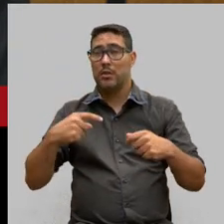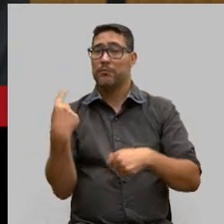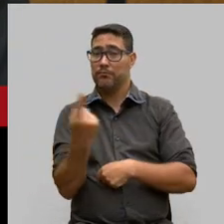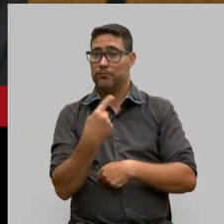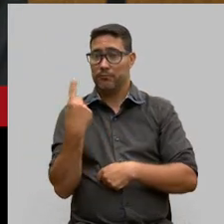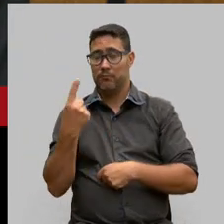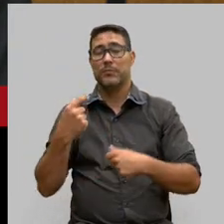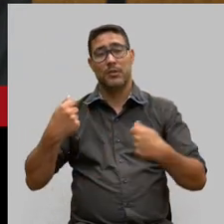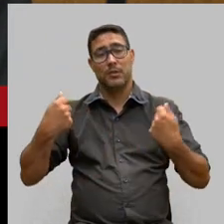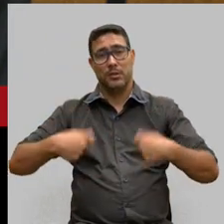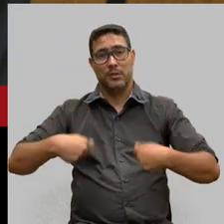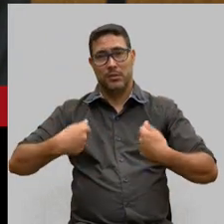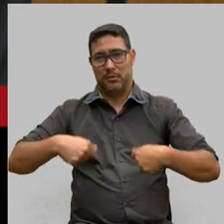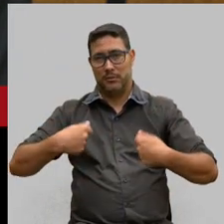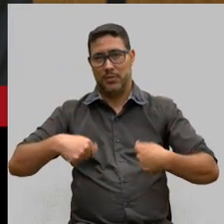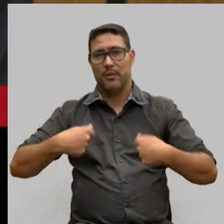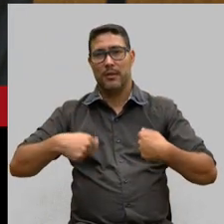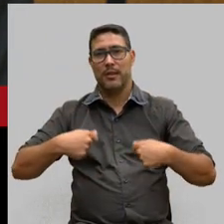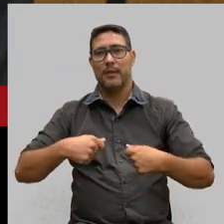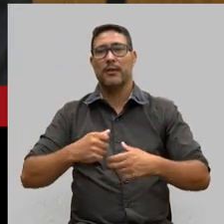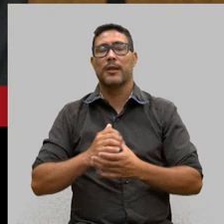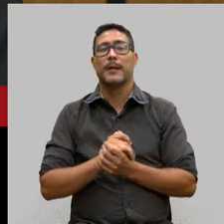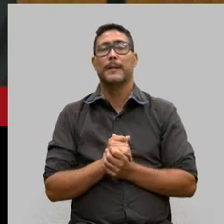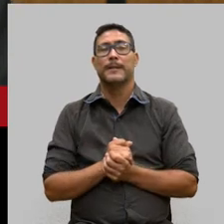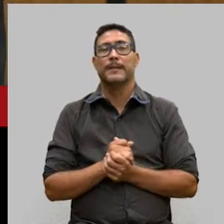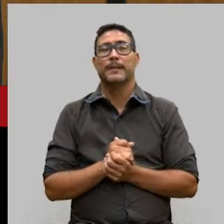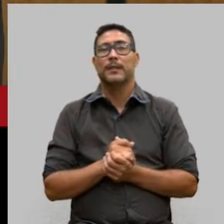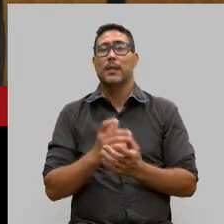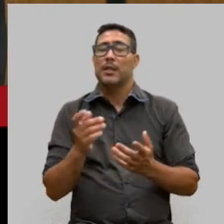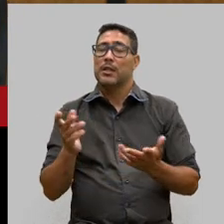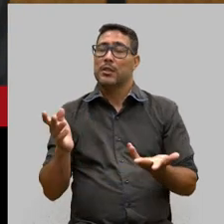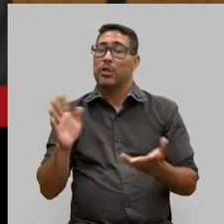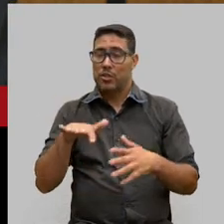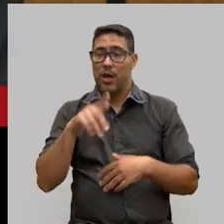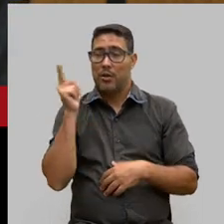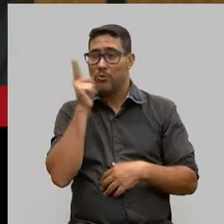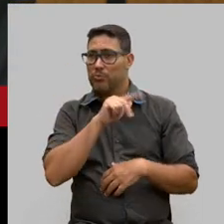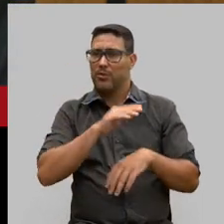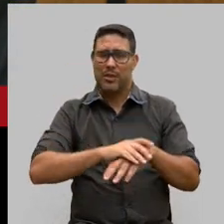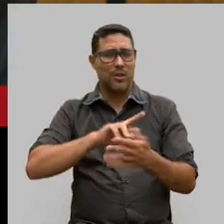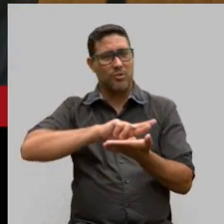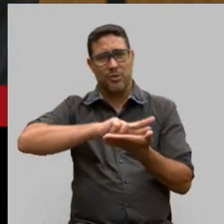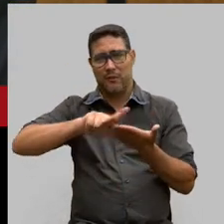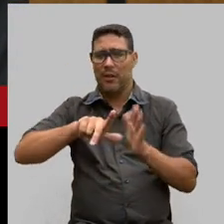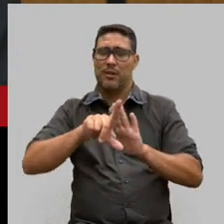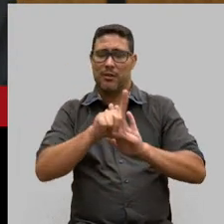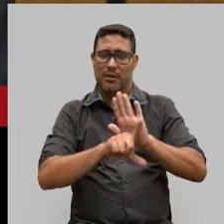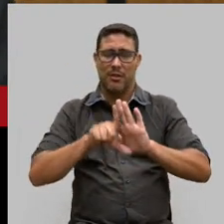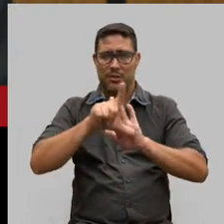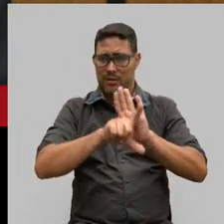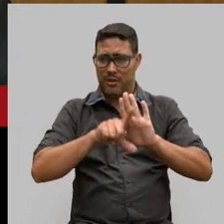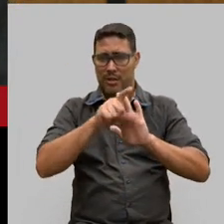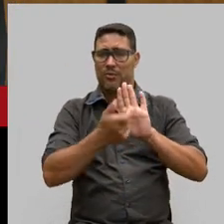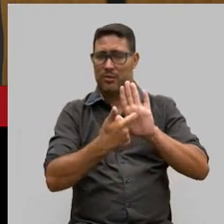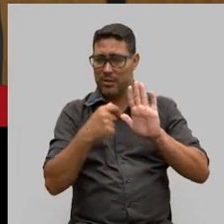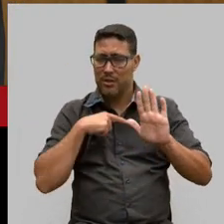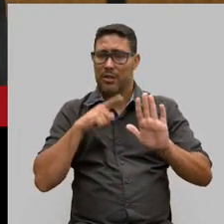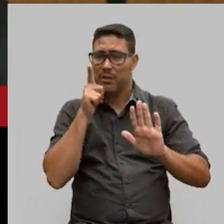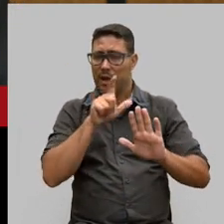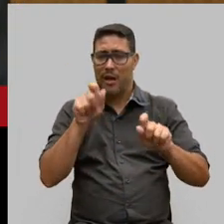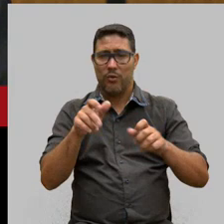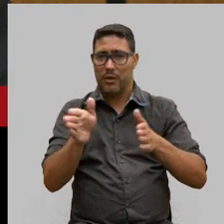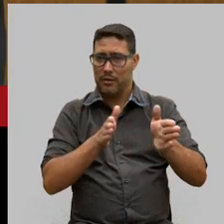defensor público coloca né que a judicialização o último caso a gente já conquistou várias legislações que prevêem acesso a a